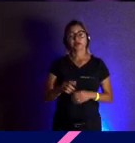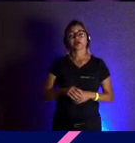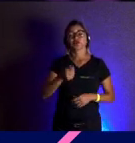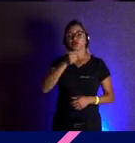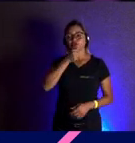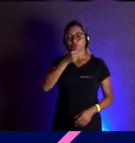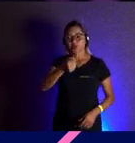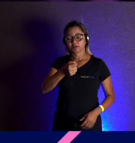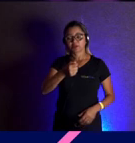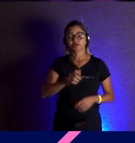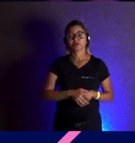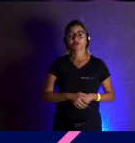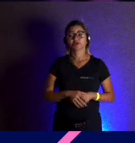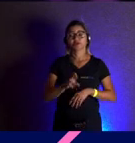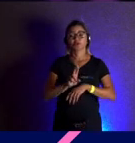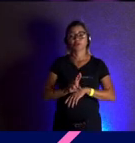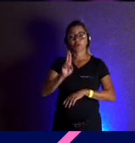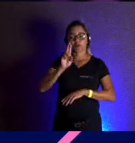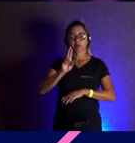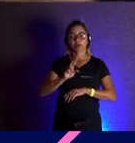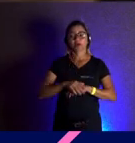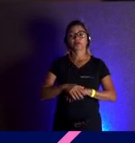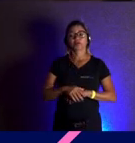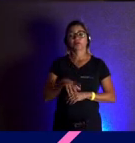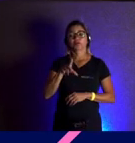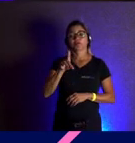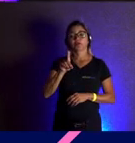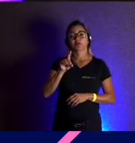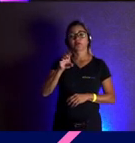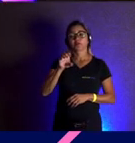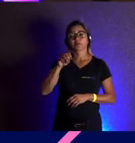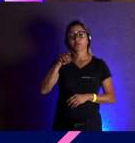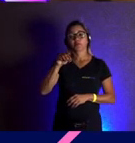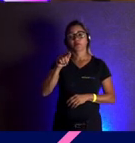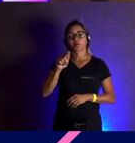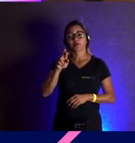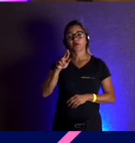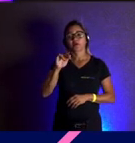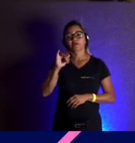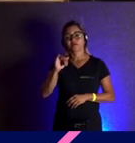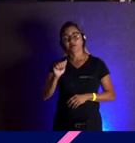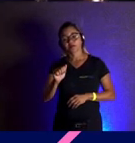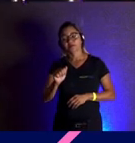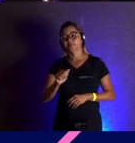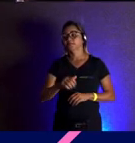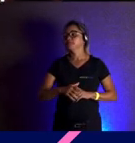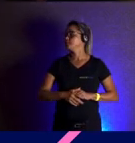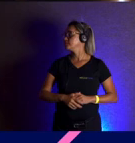o trabalho dela em Democracia e Democracia. A Camila Rodrigues.